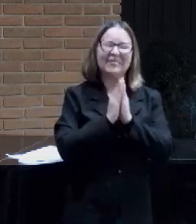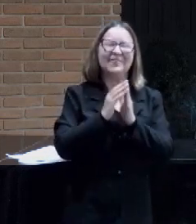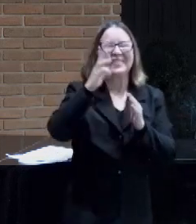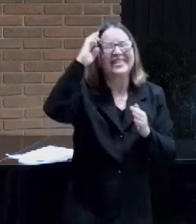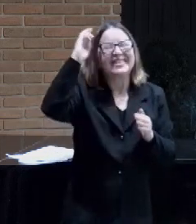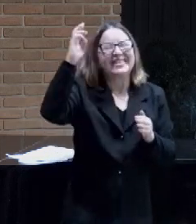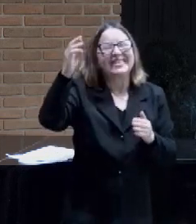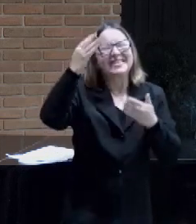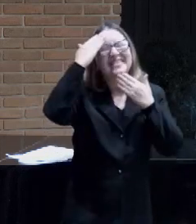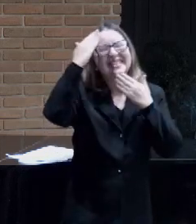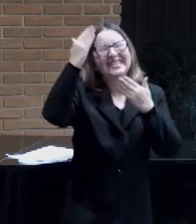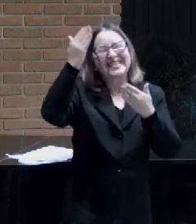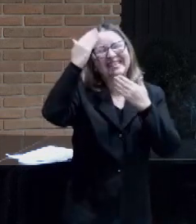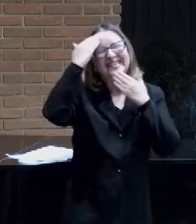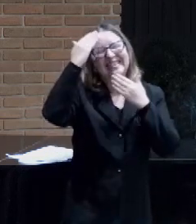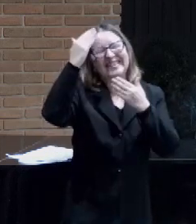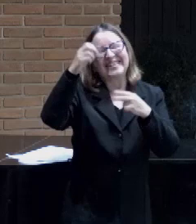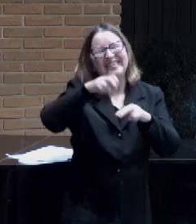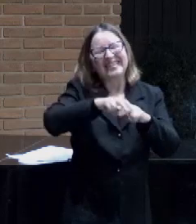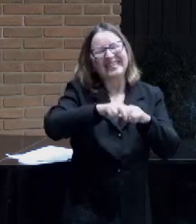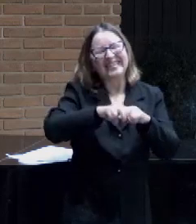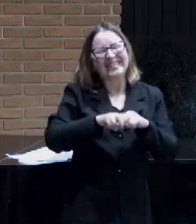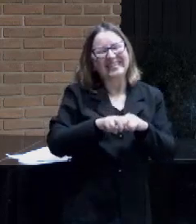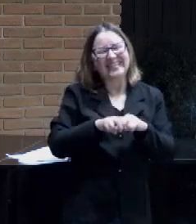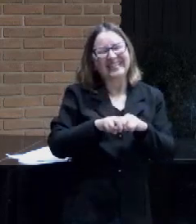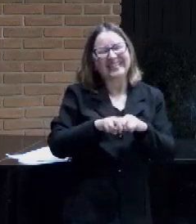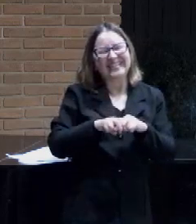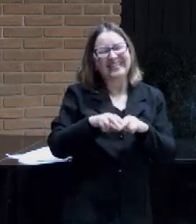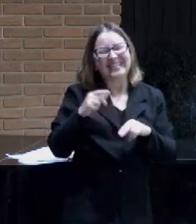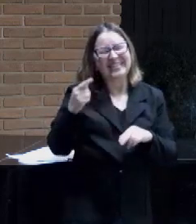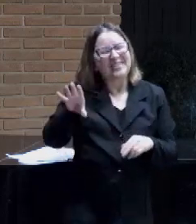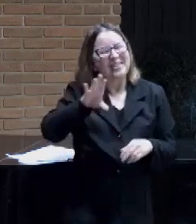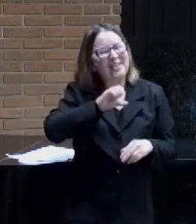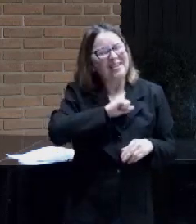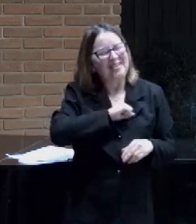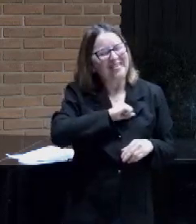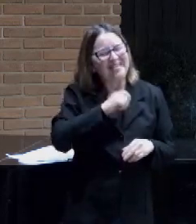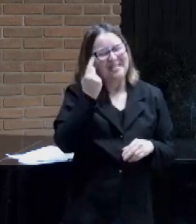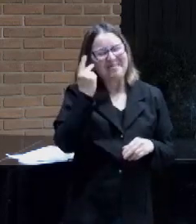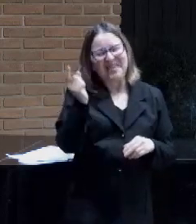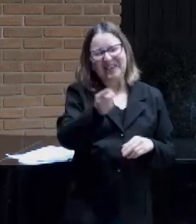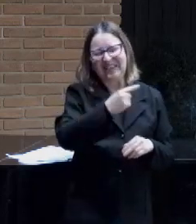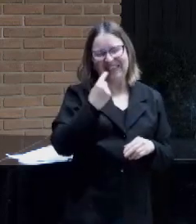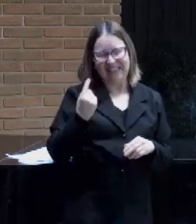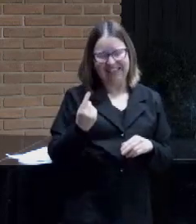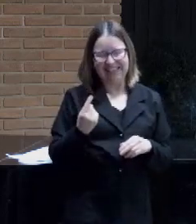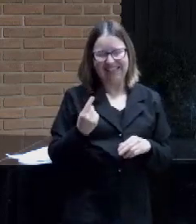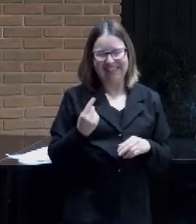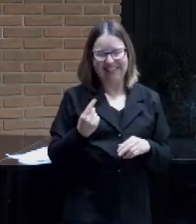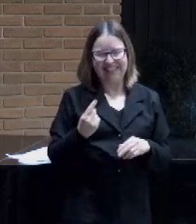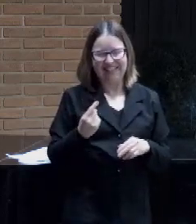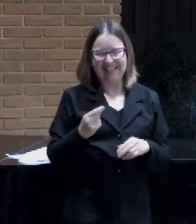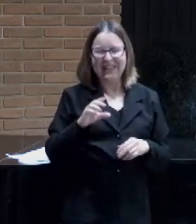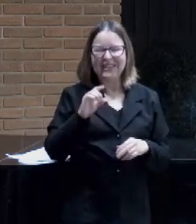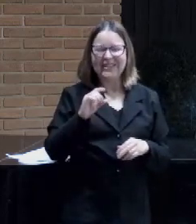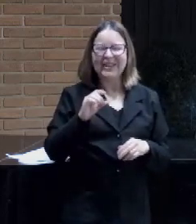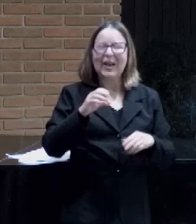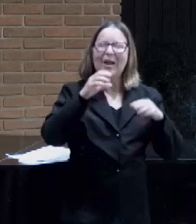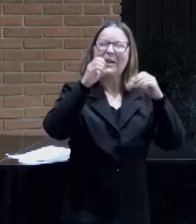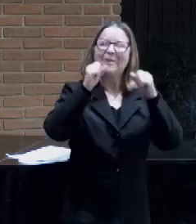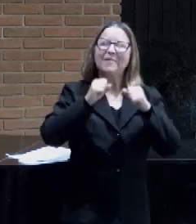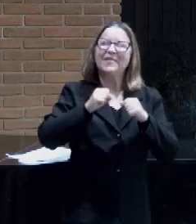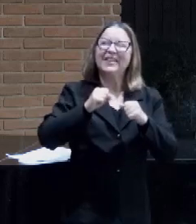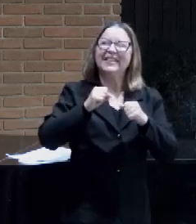muito obrigado pelo seu amor para conosco. A gente só pode te amar hoje porque o Senhor nos amou